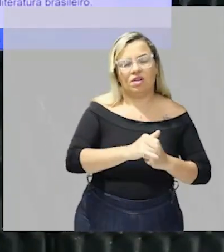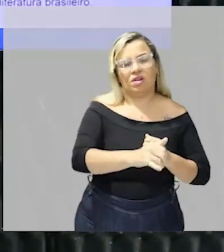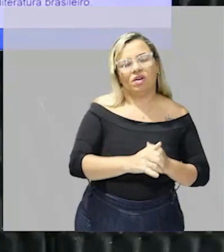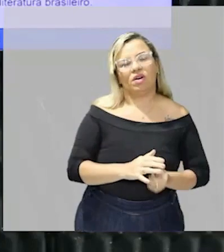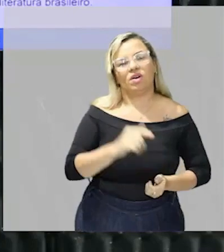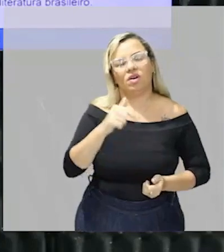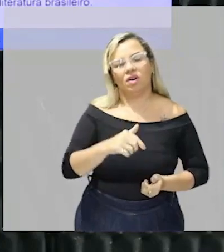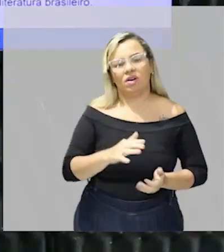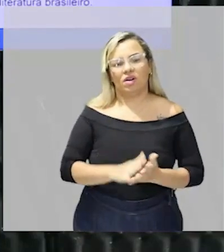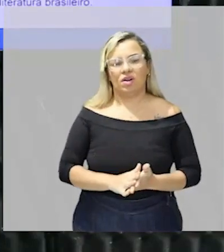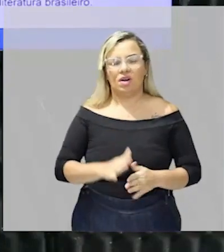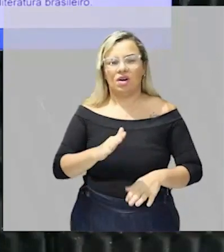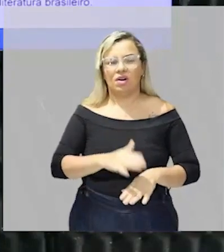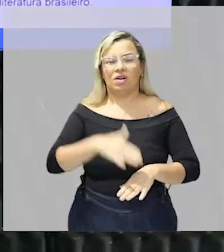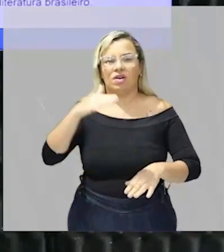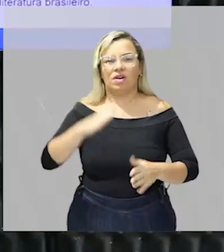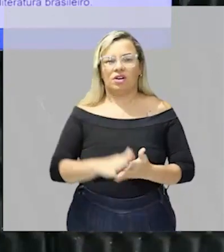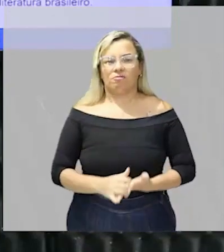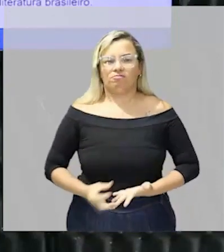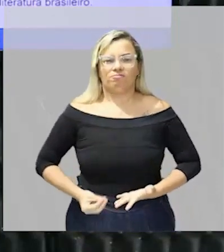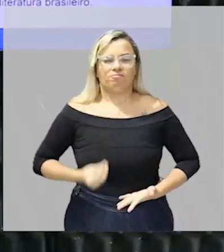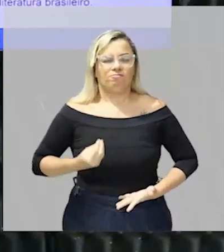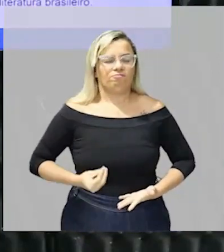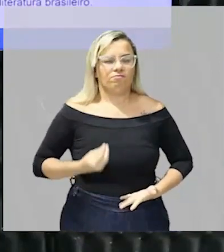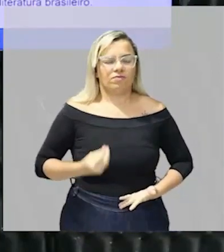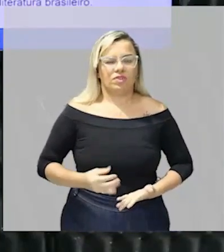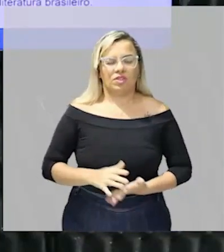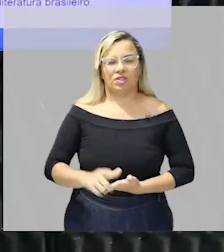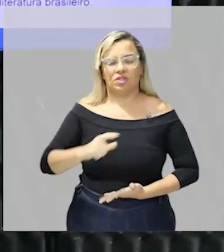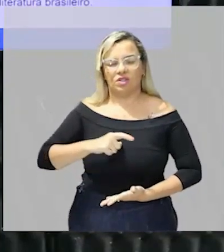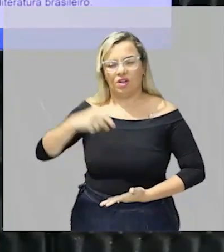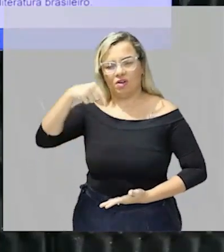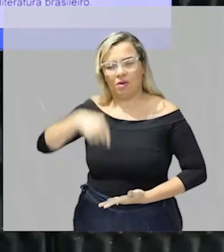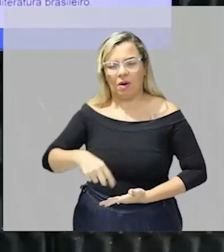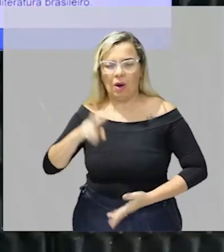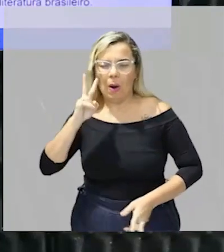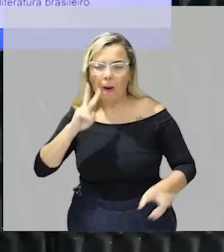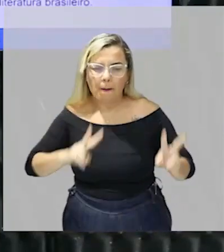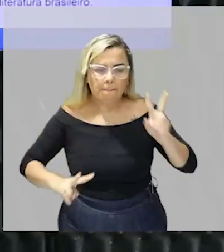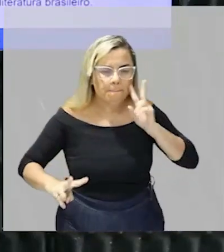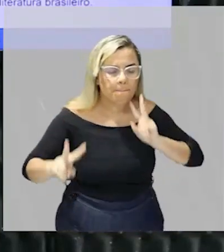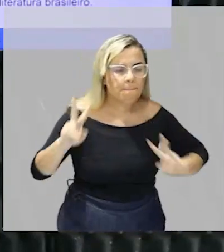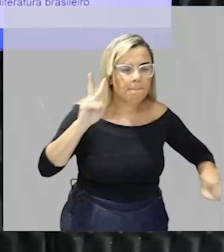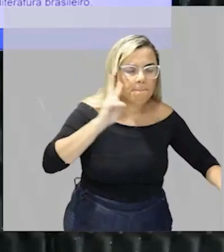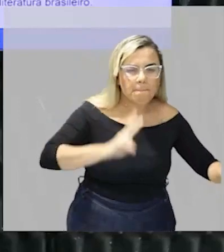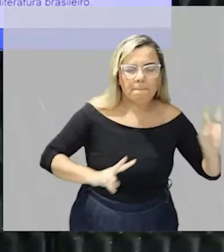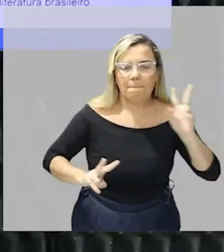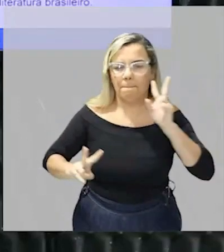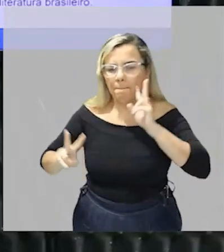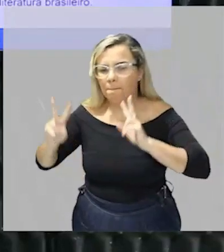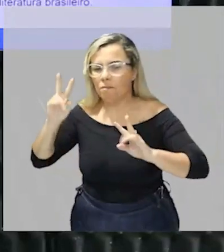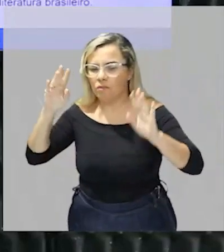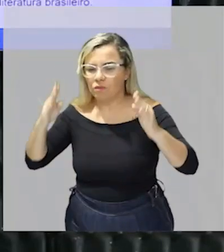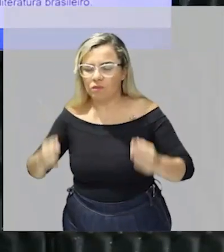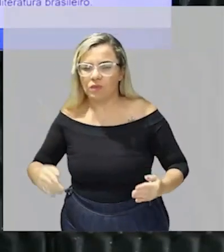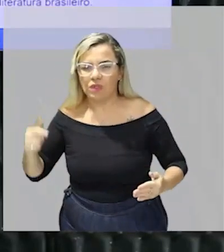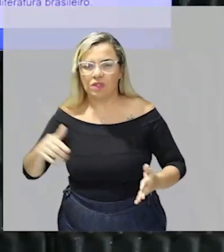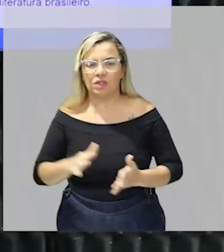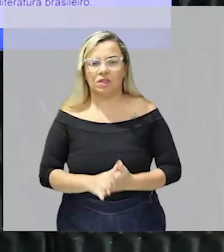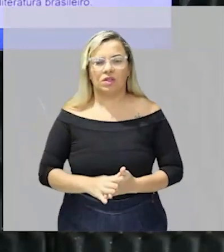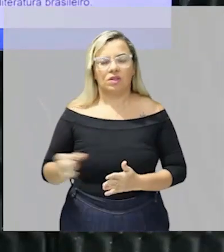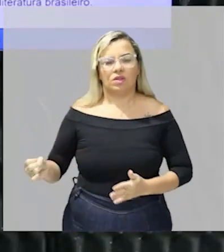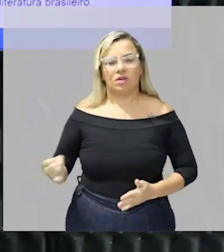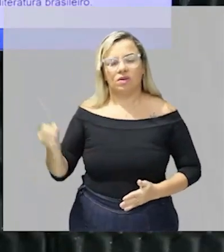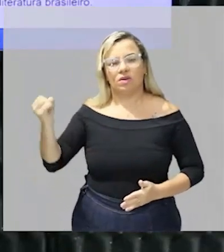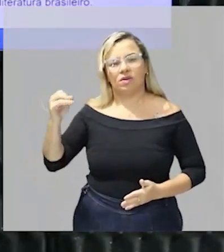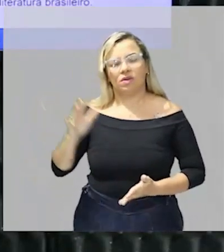que a coisa está muito mais viva, porque eles estiveram aqui, eles olharam. Então, reparem que eles estão dando